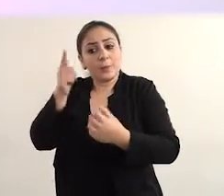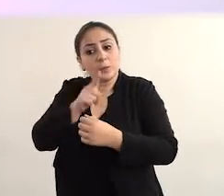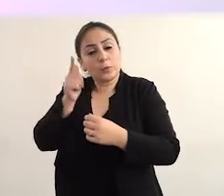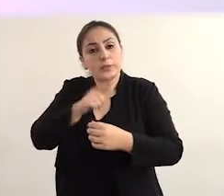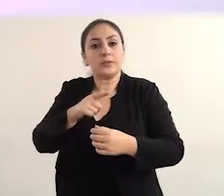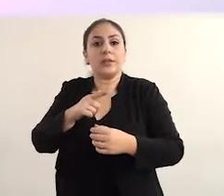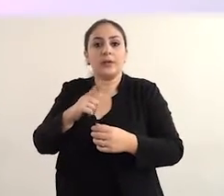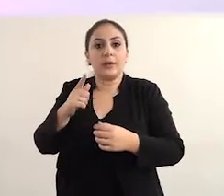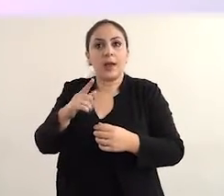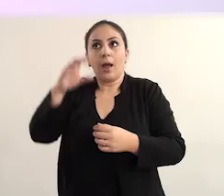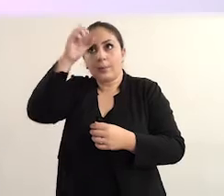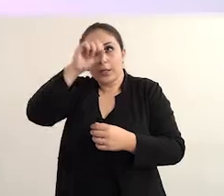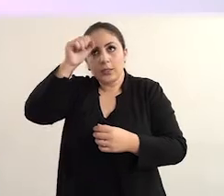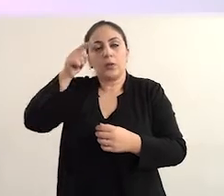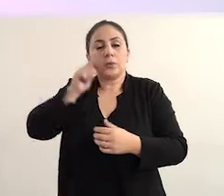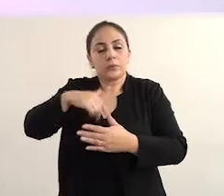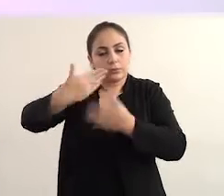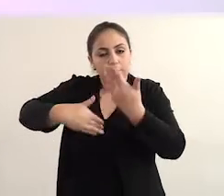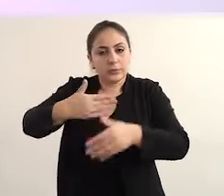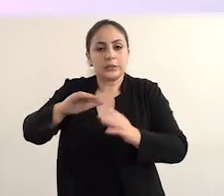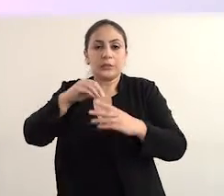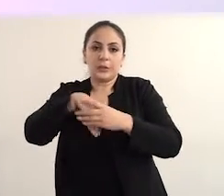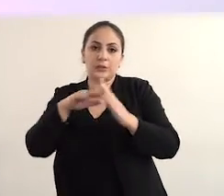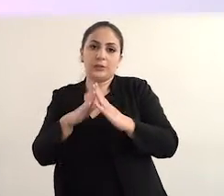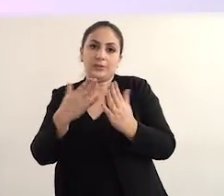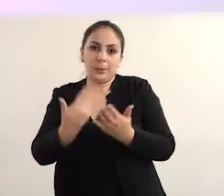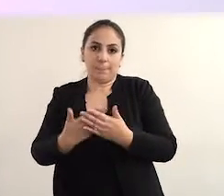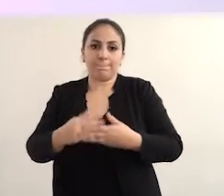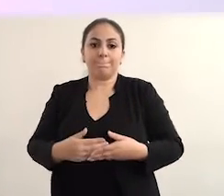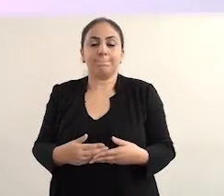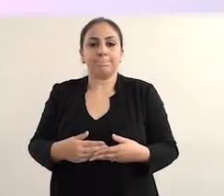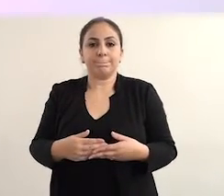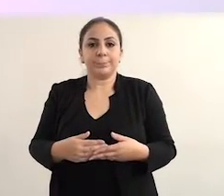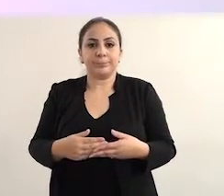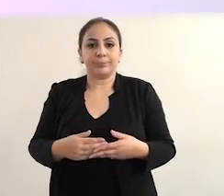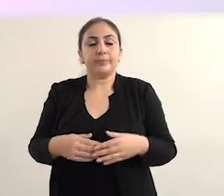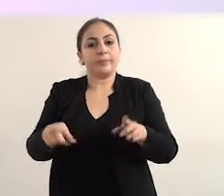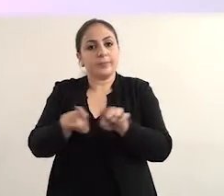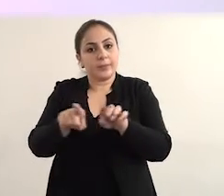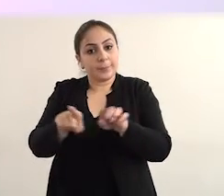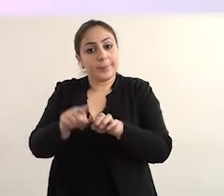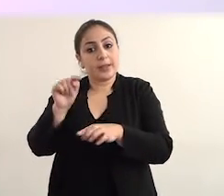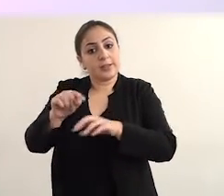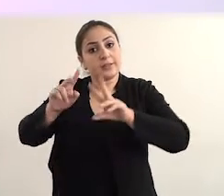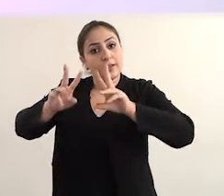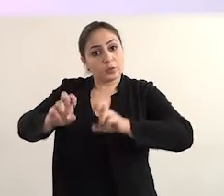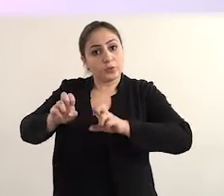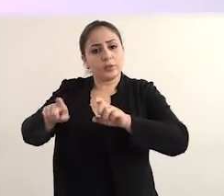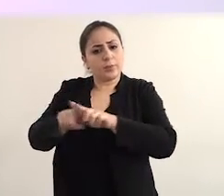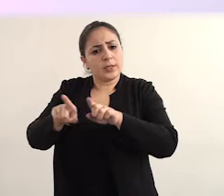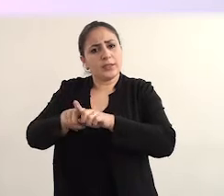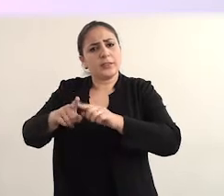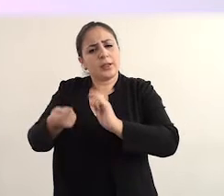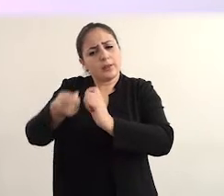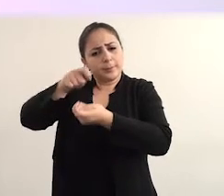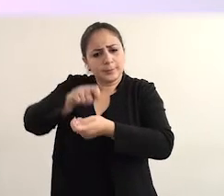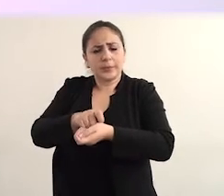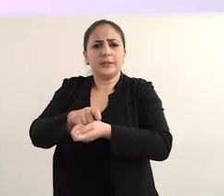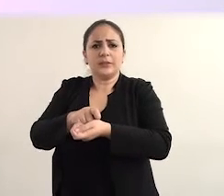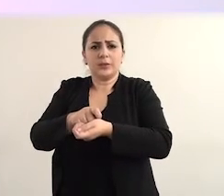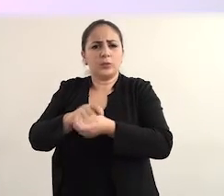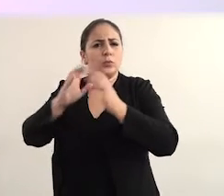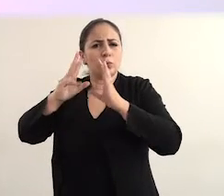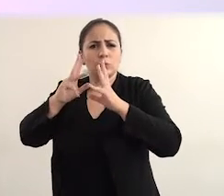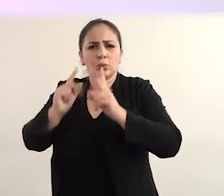poder ter uma base e continuar na escola. E essa questão, então, toda da adaptação, né,